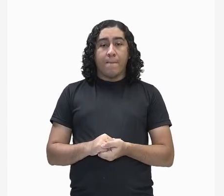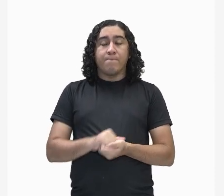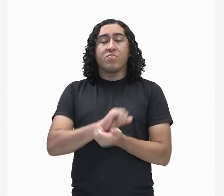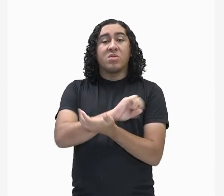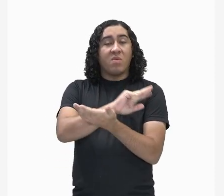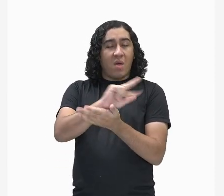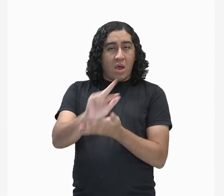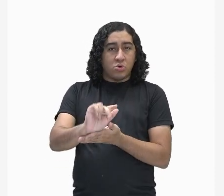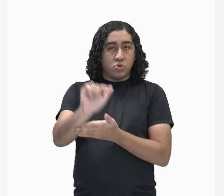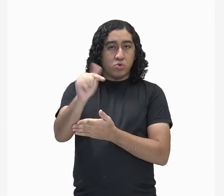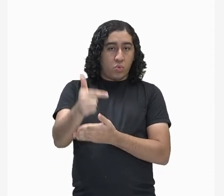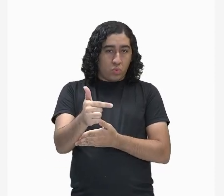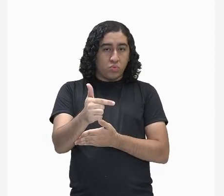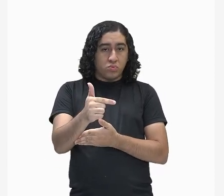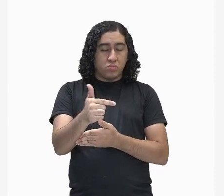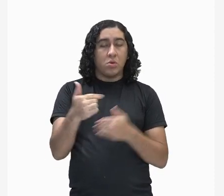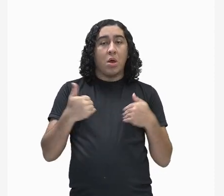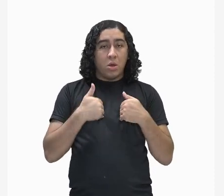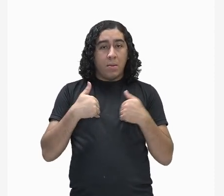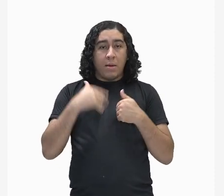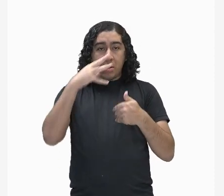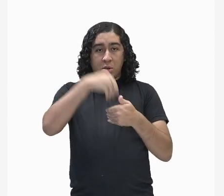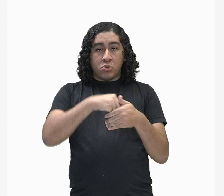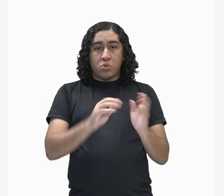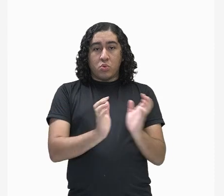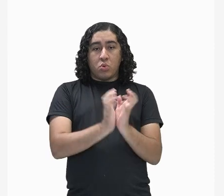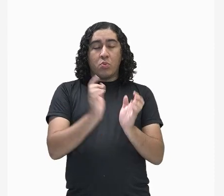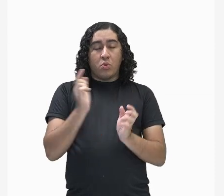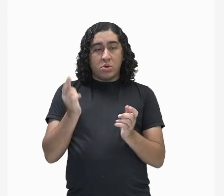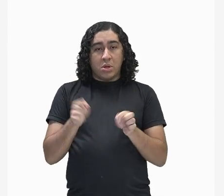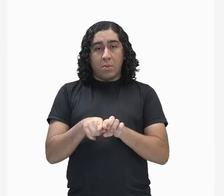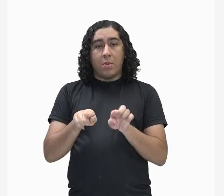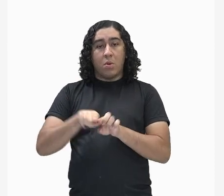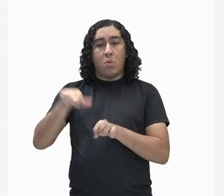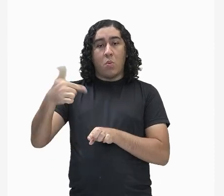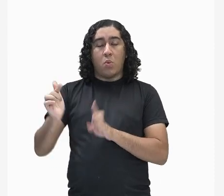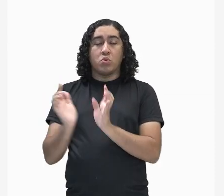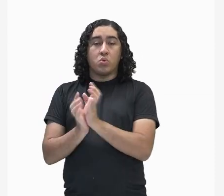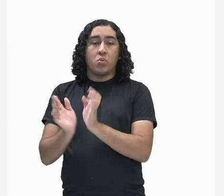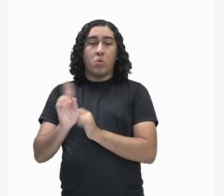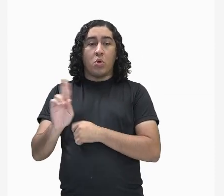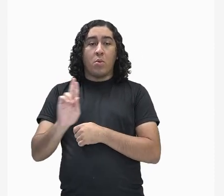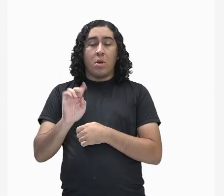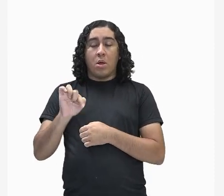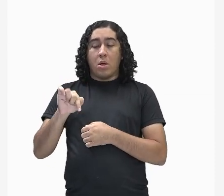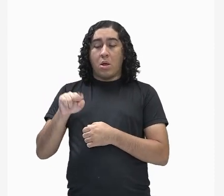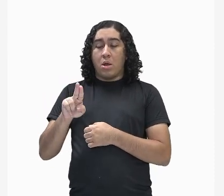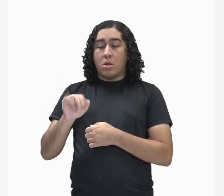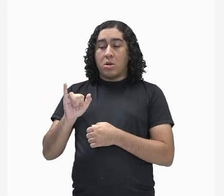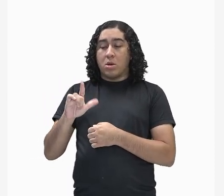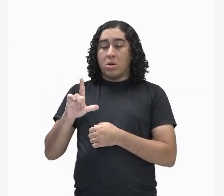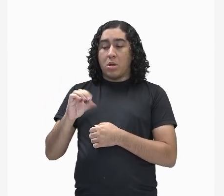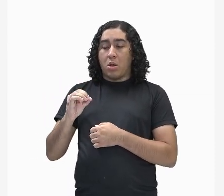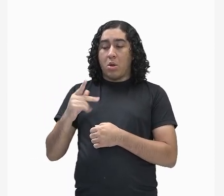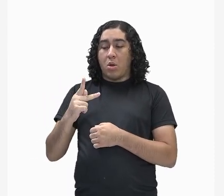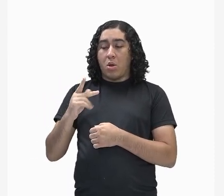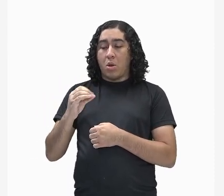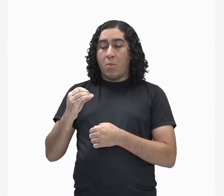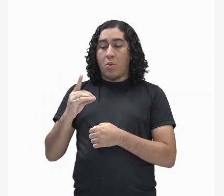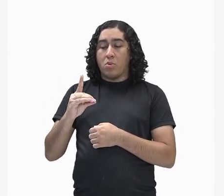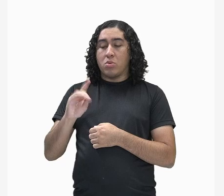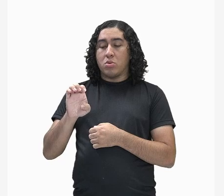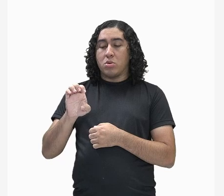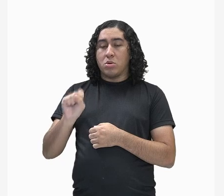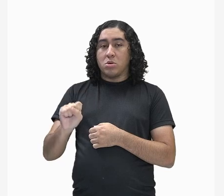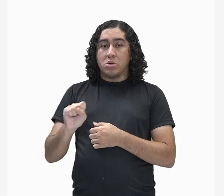camarão, né? E tem também o grupo dos quilópodes, né? Quilópodes e diplópodes estão dentro do grupo dos miriápodes.